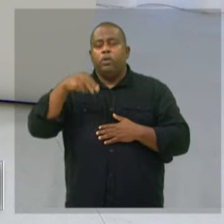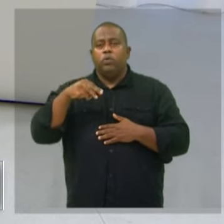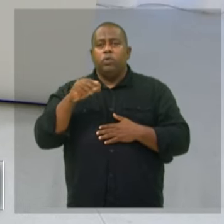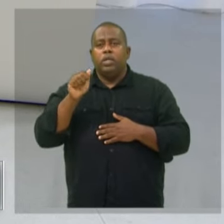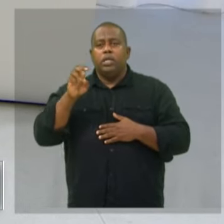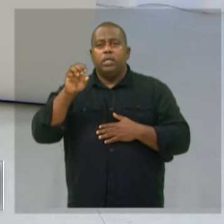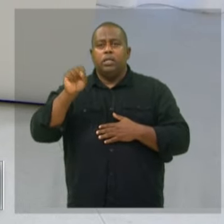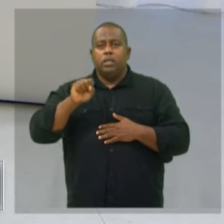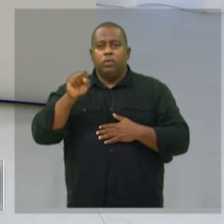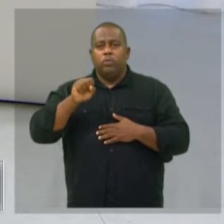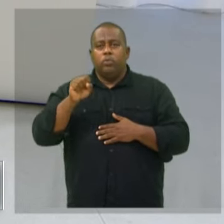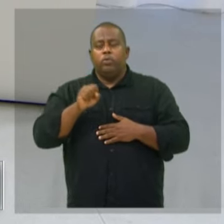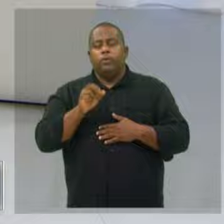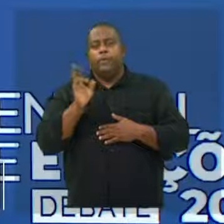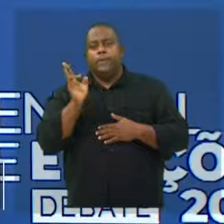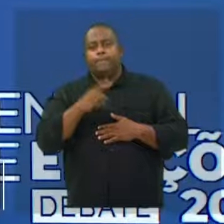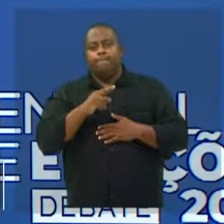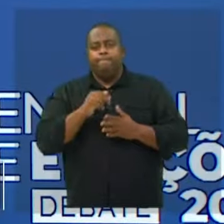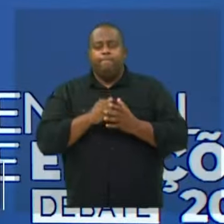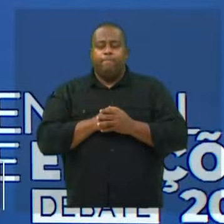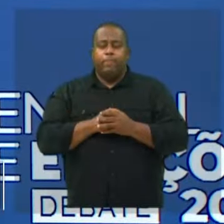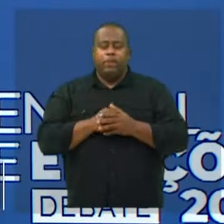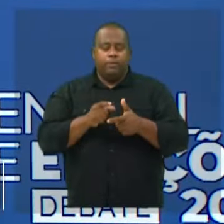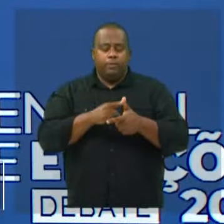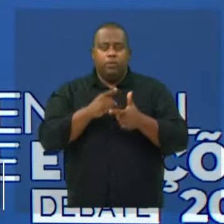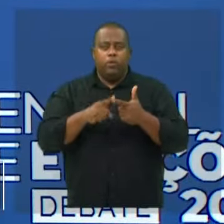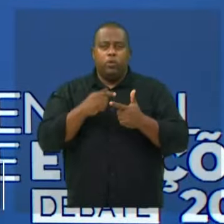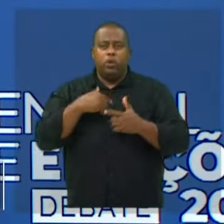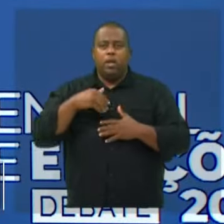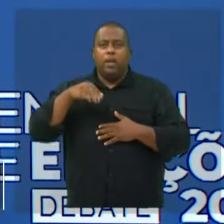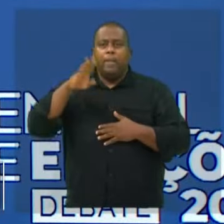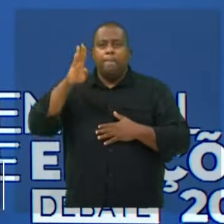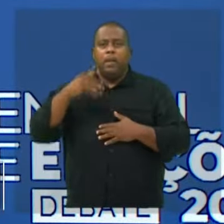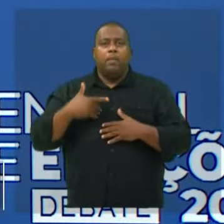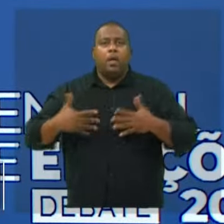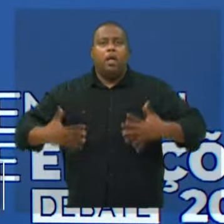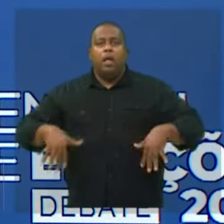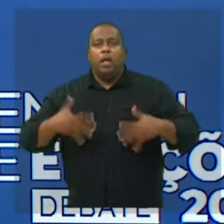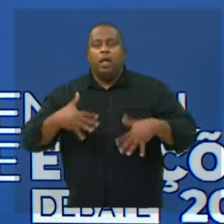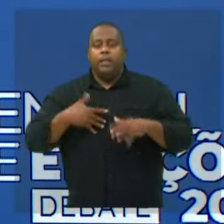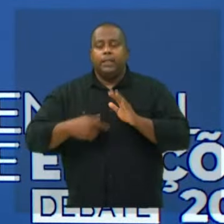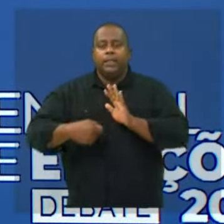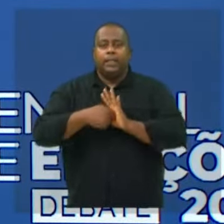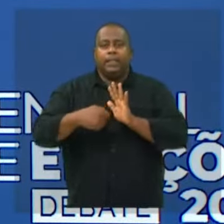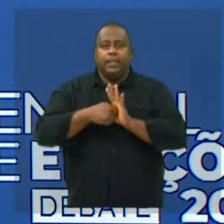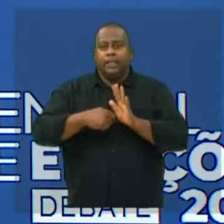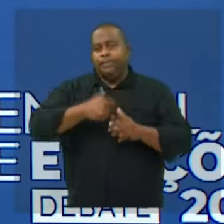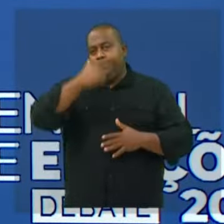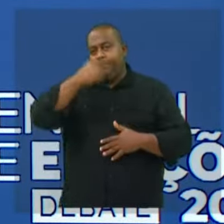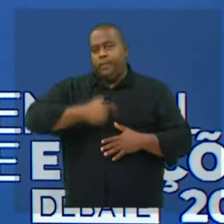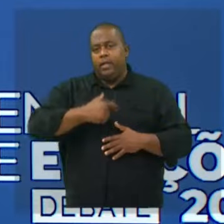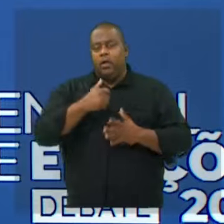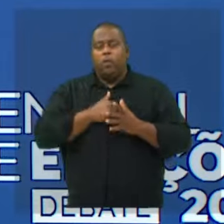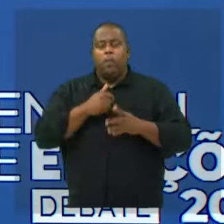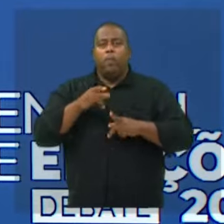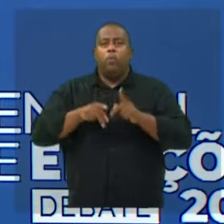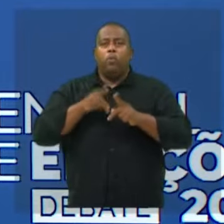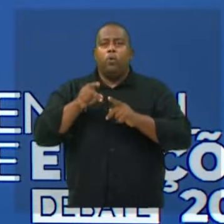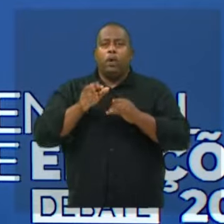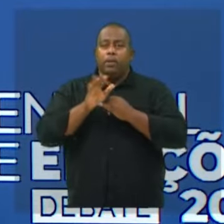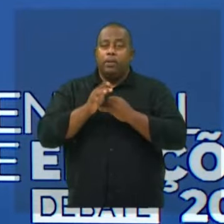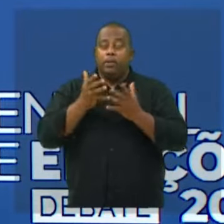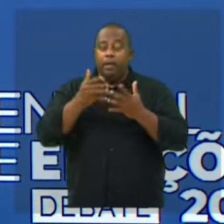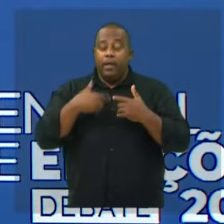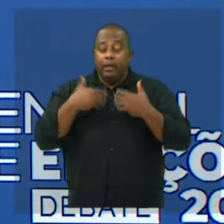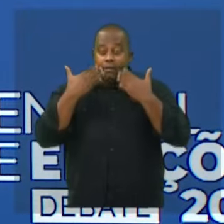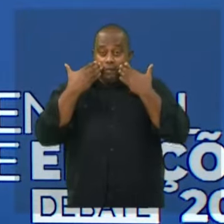para sua tréplica e um candidato E mais uma vez um gesto de desespero tenta me atacar pessoalmente né É isso que o povo de Camaçari Quer ver Quer